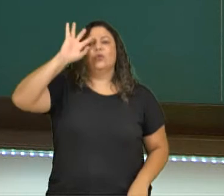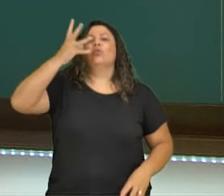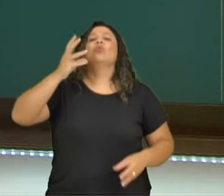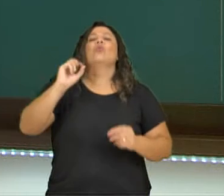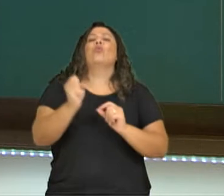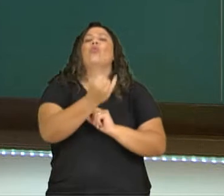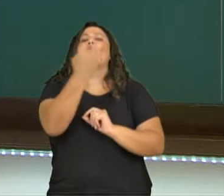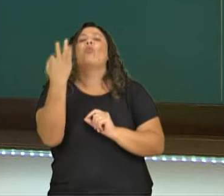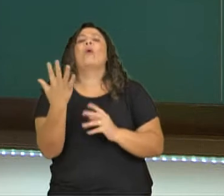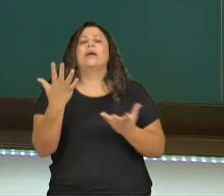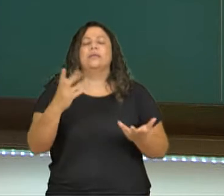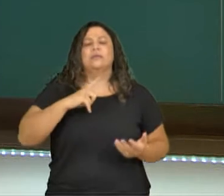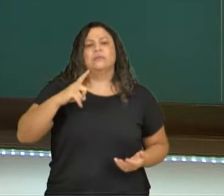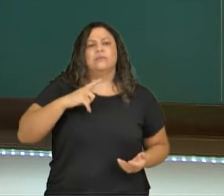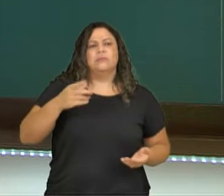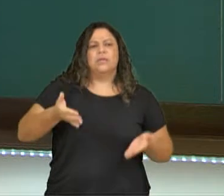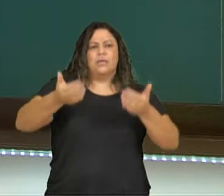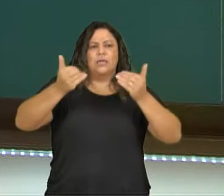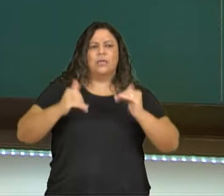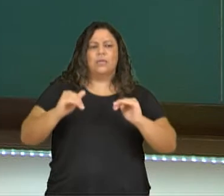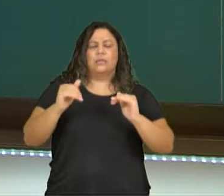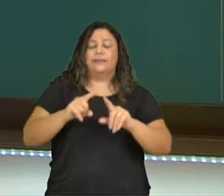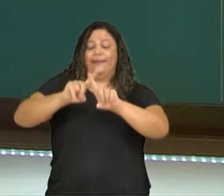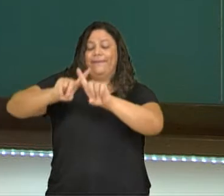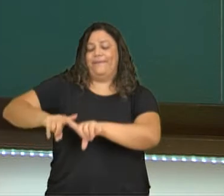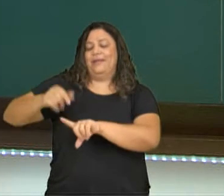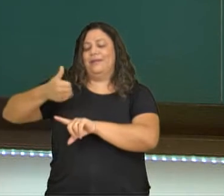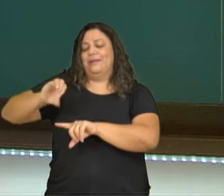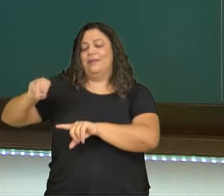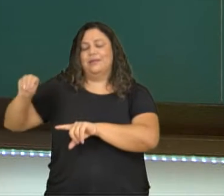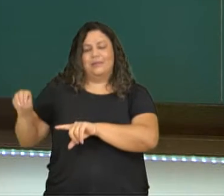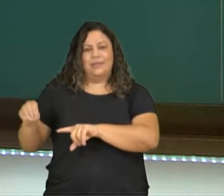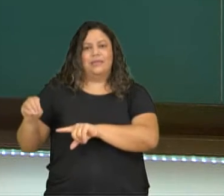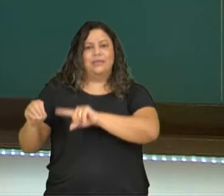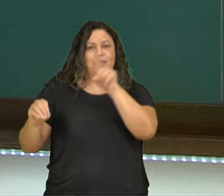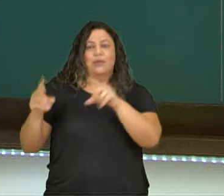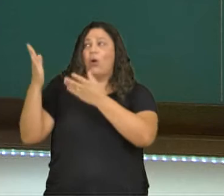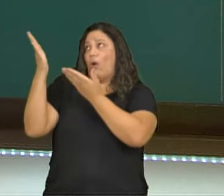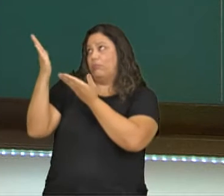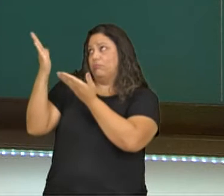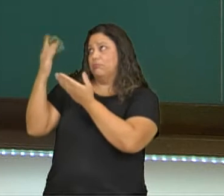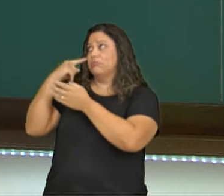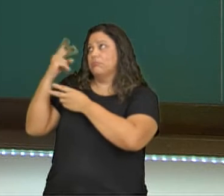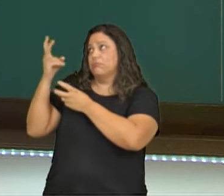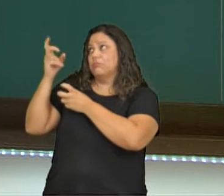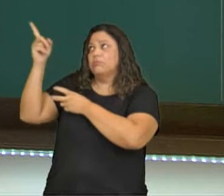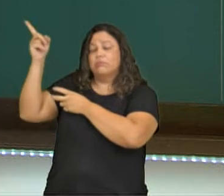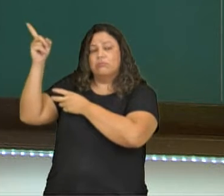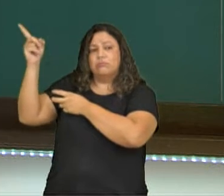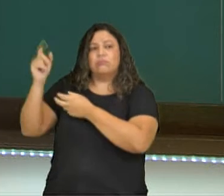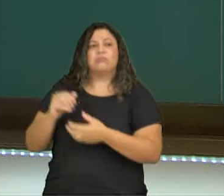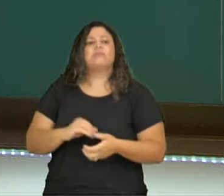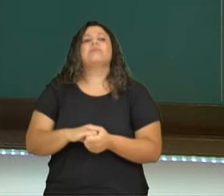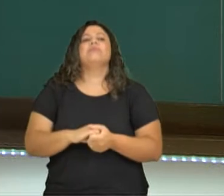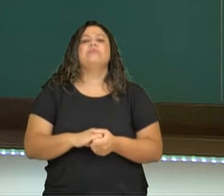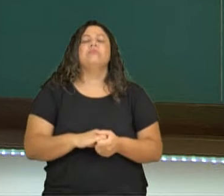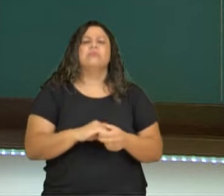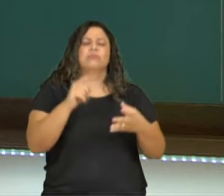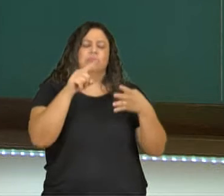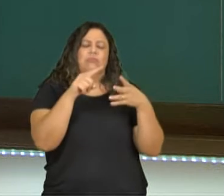quantidade obtida e a quantidade esperada multiplicado por 100. Então, você pode utilizar esses 2 métodos para fazer o